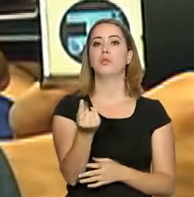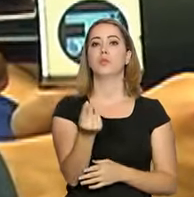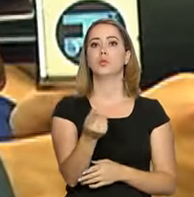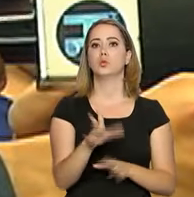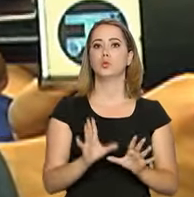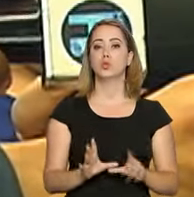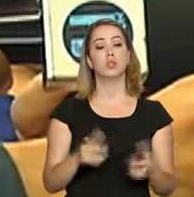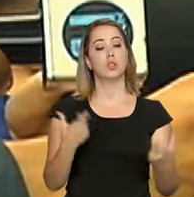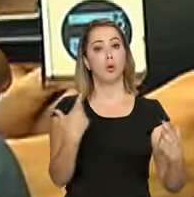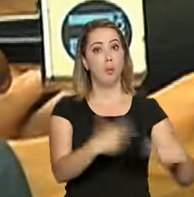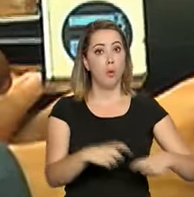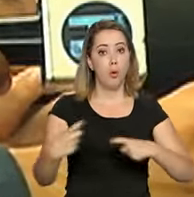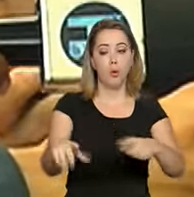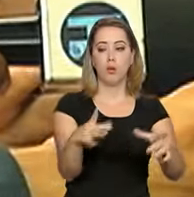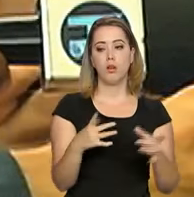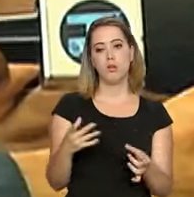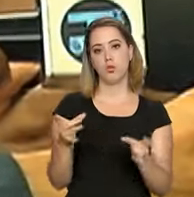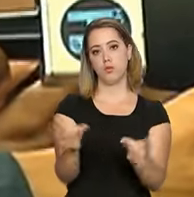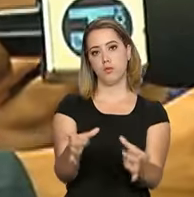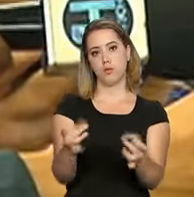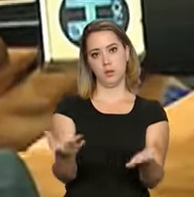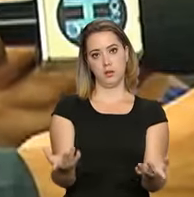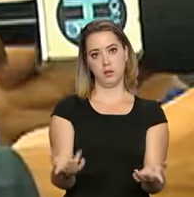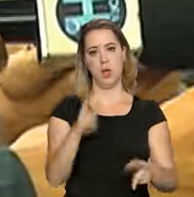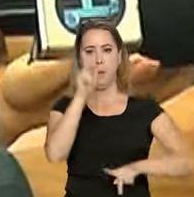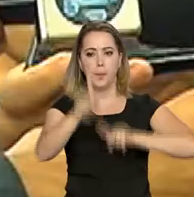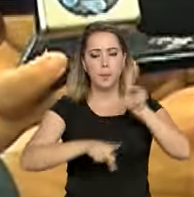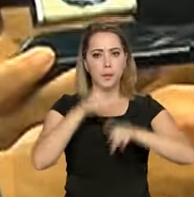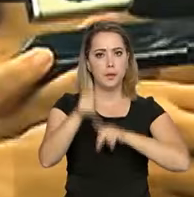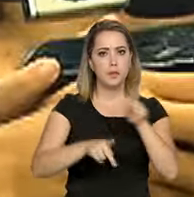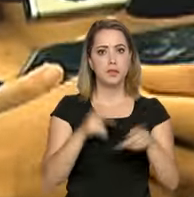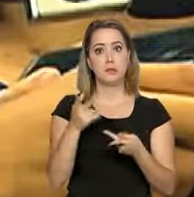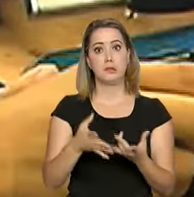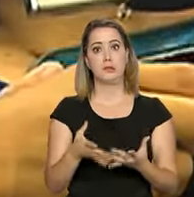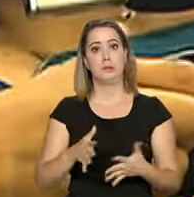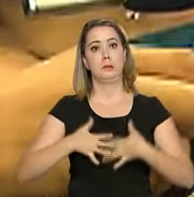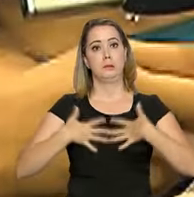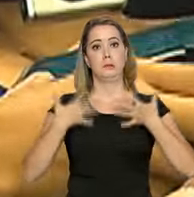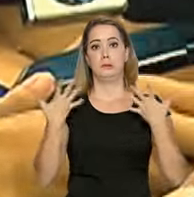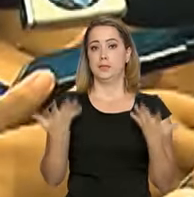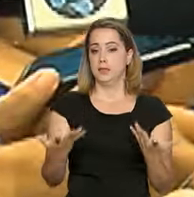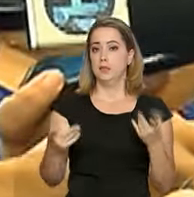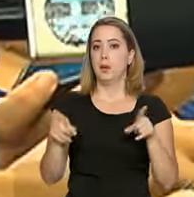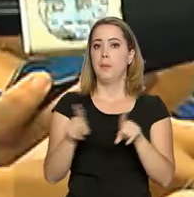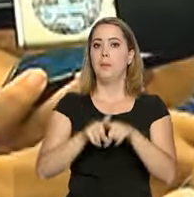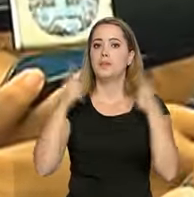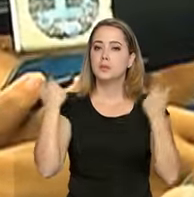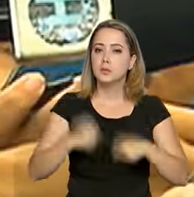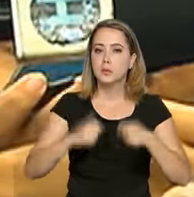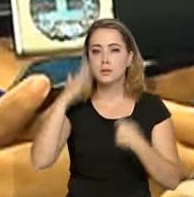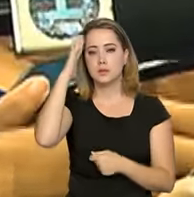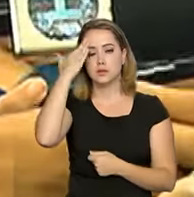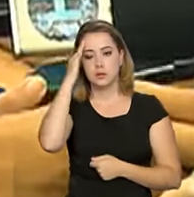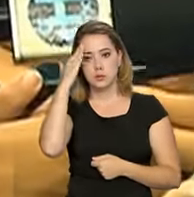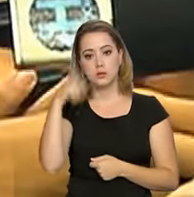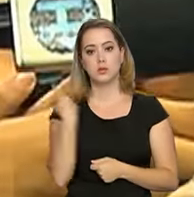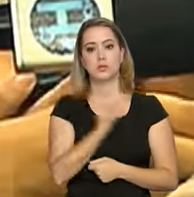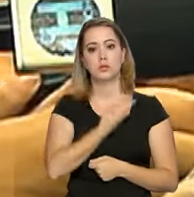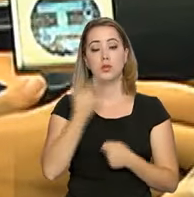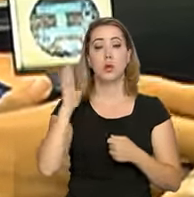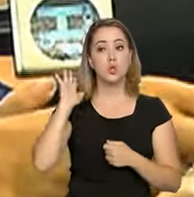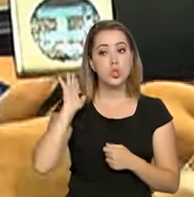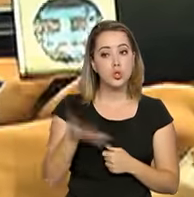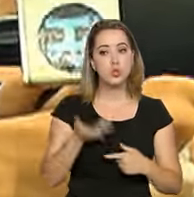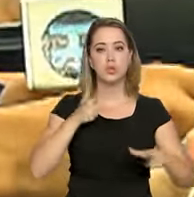por espaço a população tem toda a razão em está assustada o que ela tem que entender é que nós estamos trabalhando